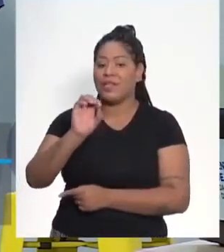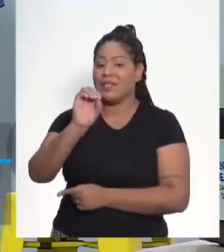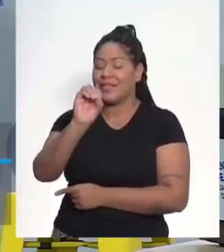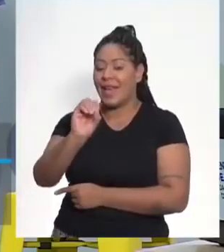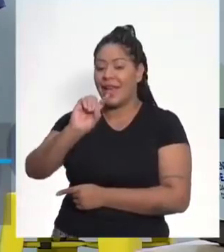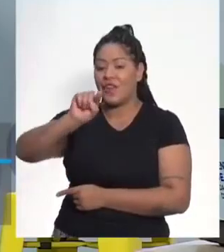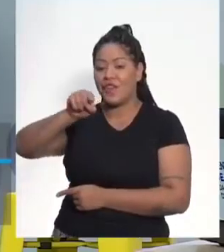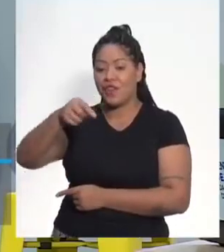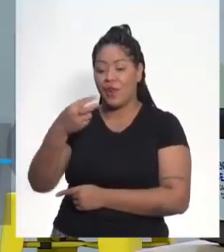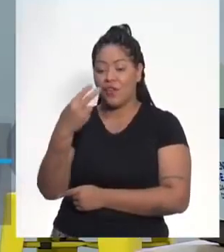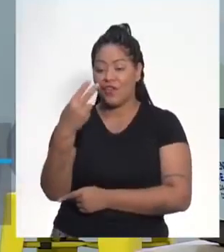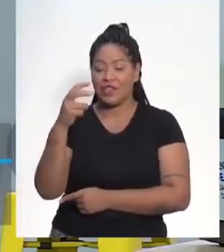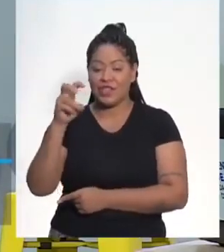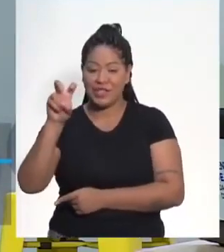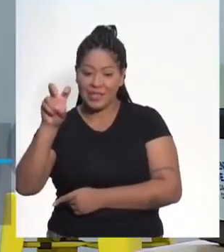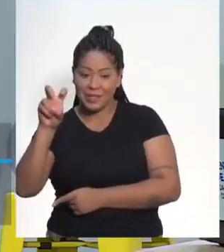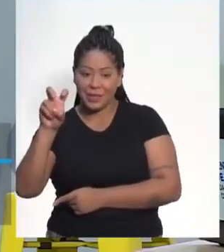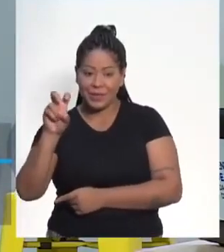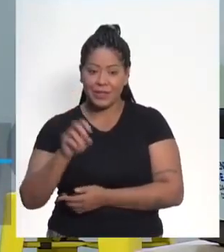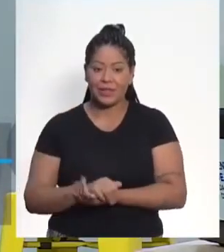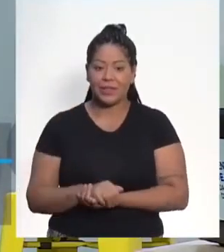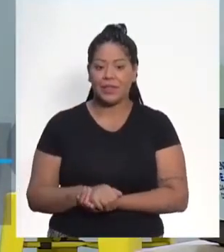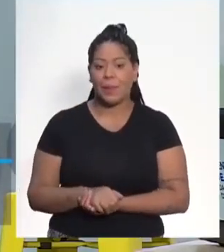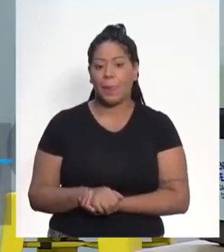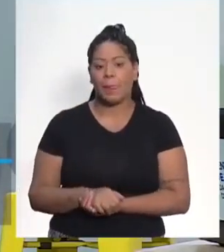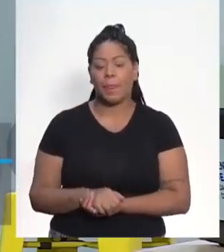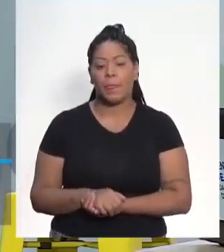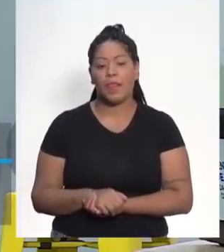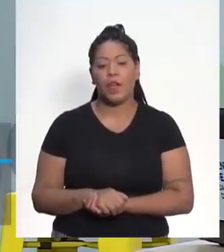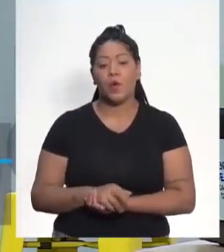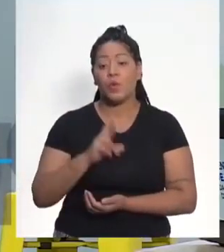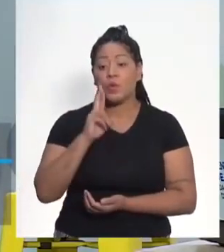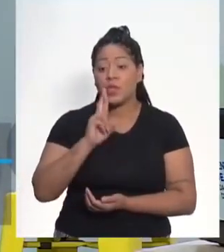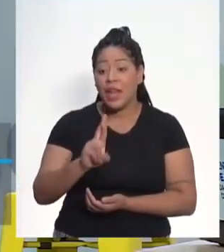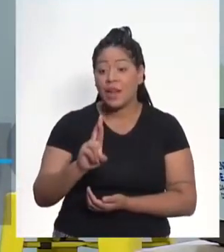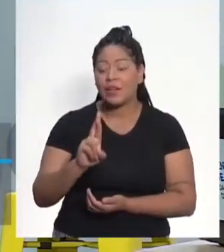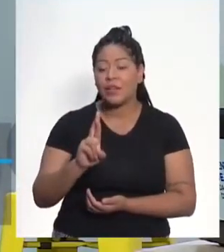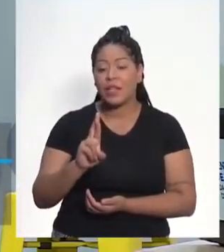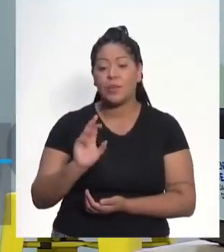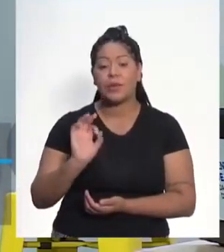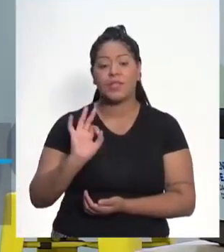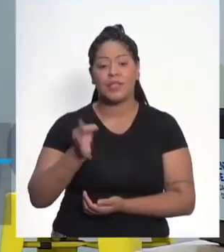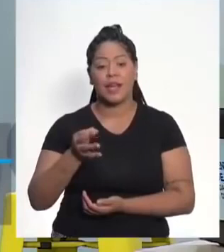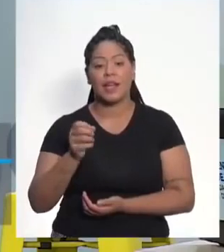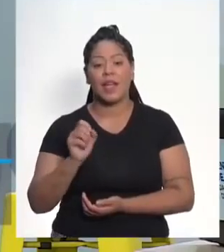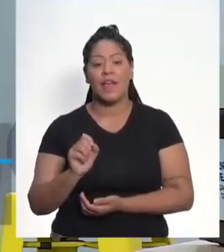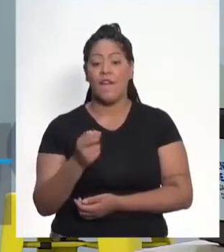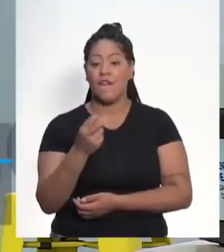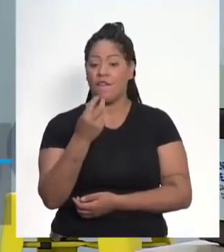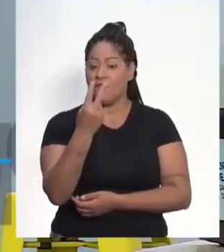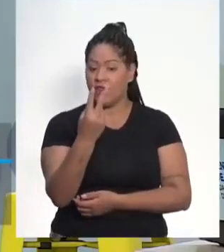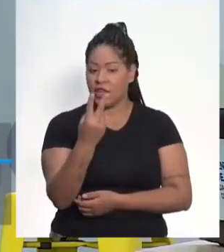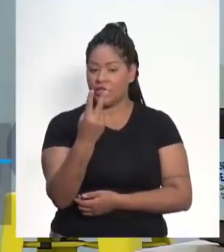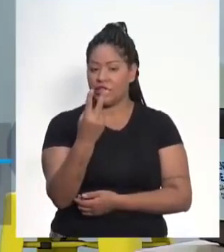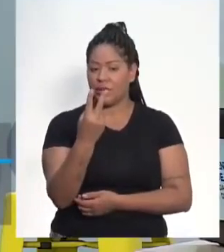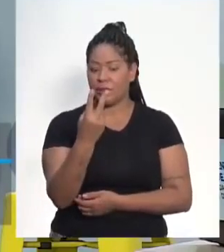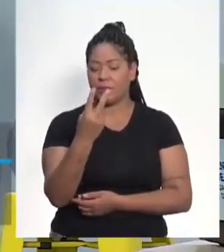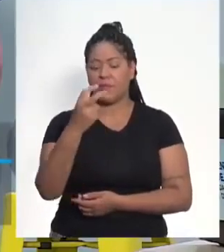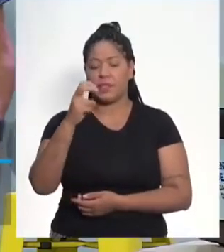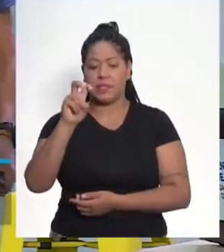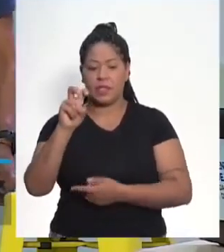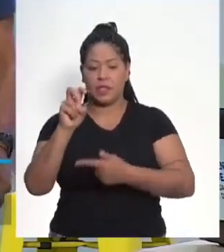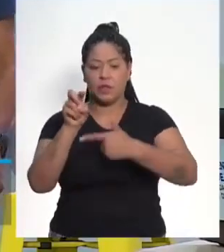25 centésimos. Ou seja, chegamos lá no 25 sobre 100, que é uma